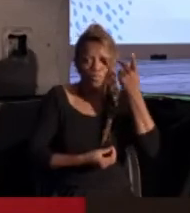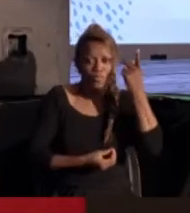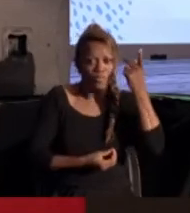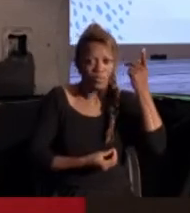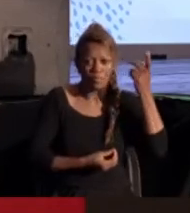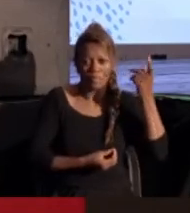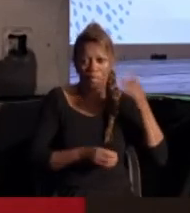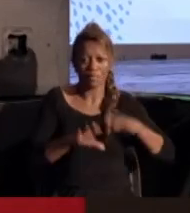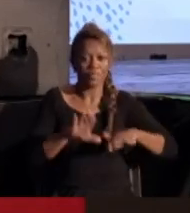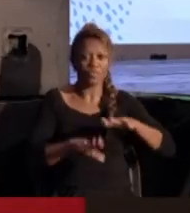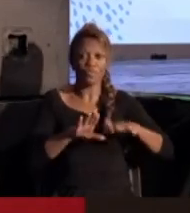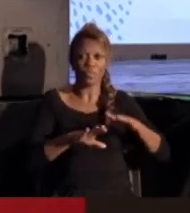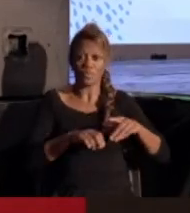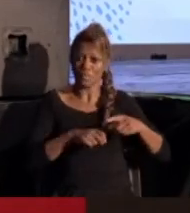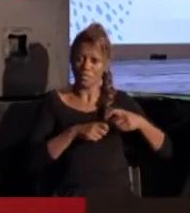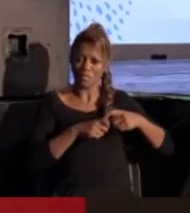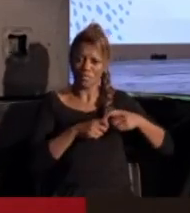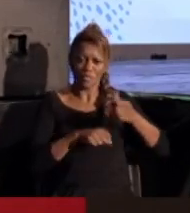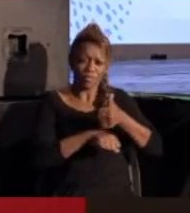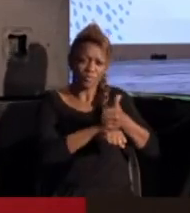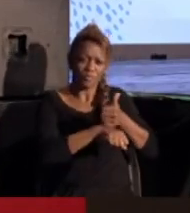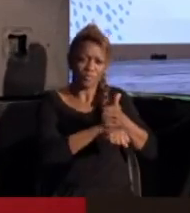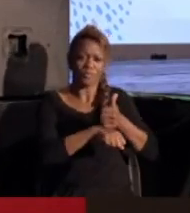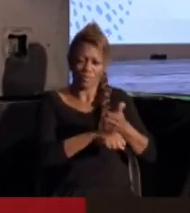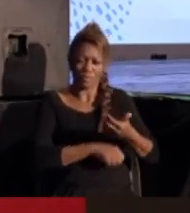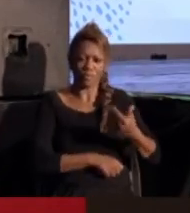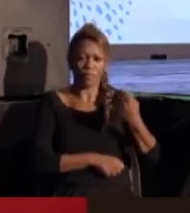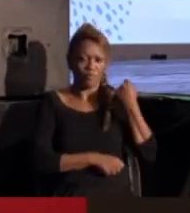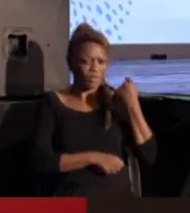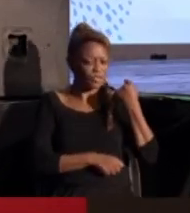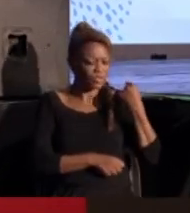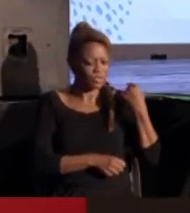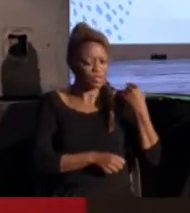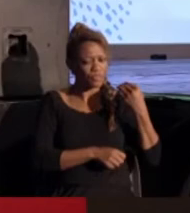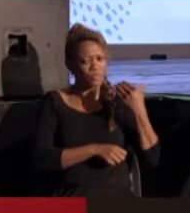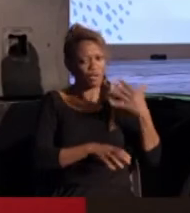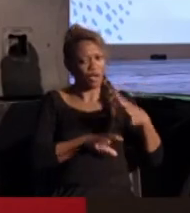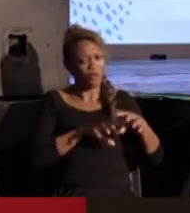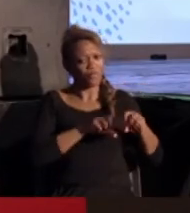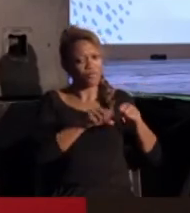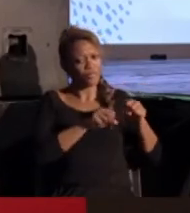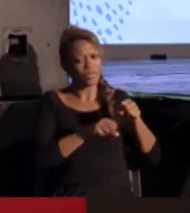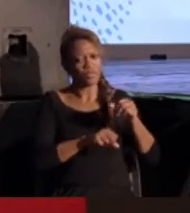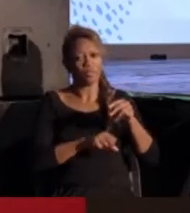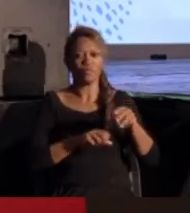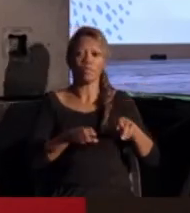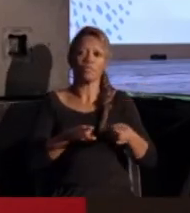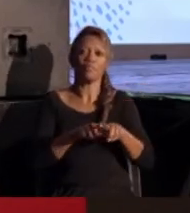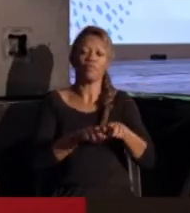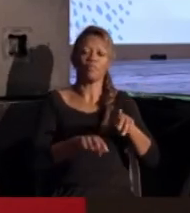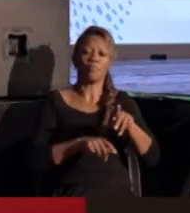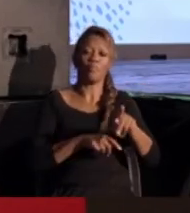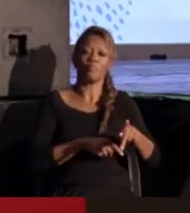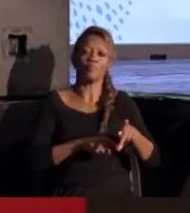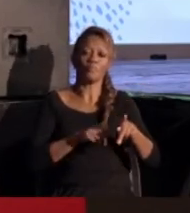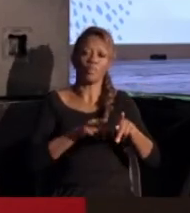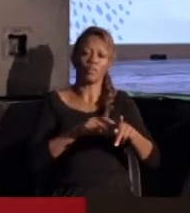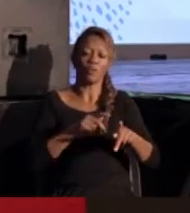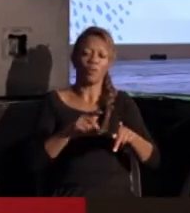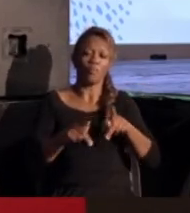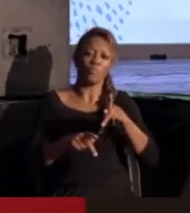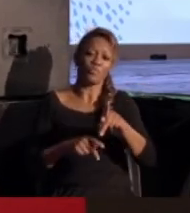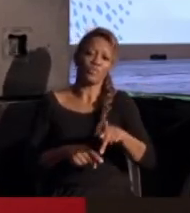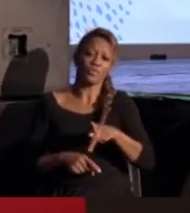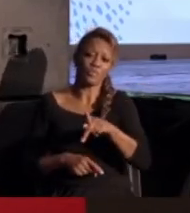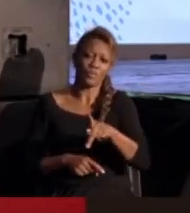restritivo. Talvez algo que venha da nossa formação, onde professores de cirurgia recomendam tomar